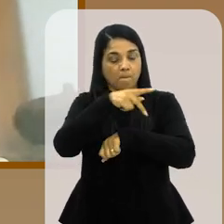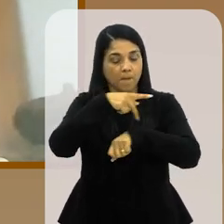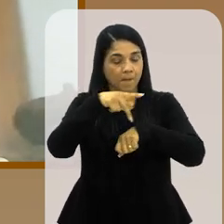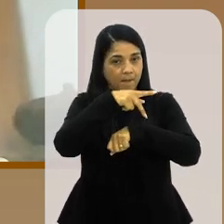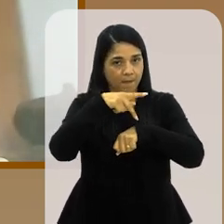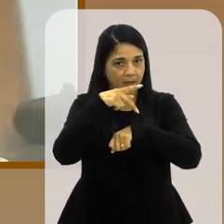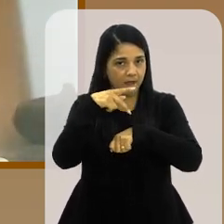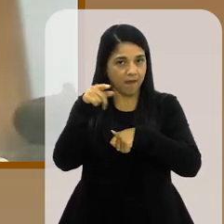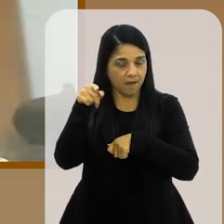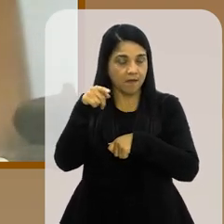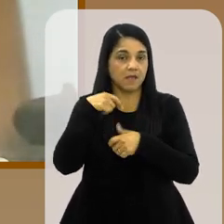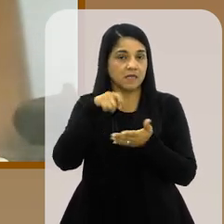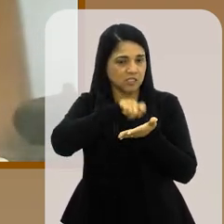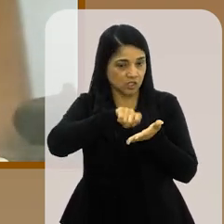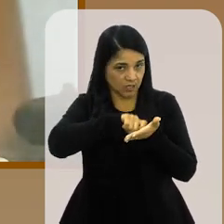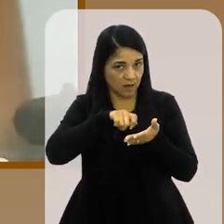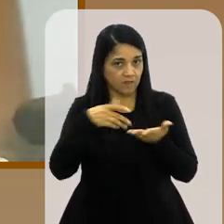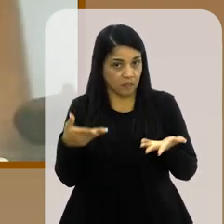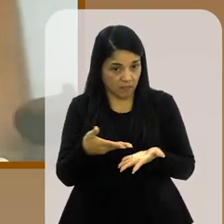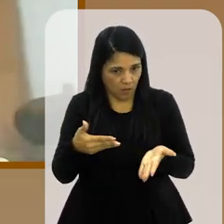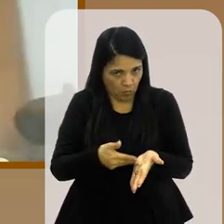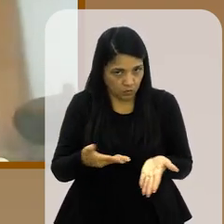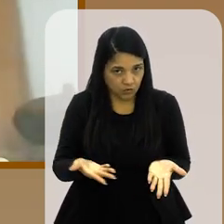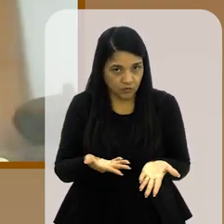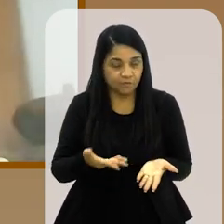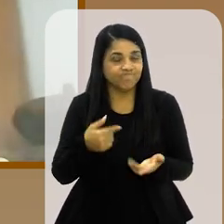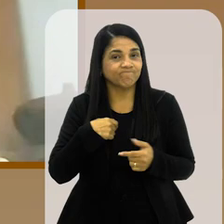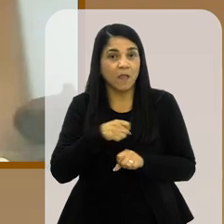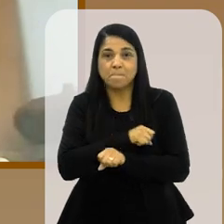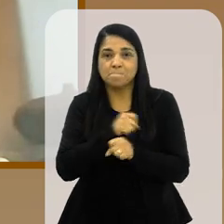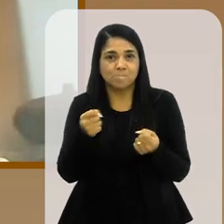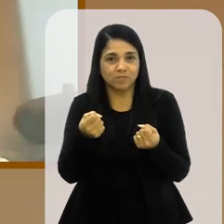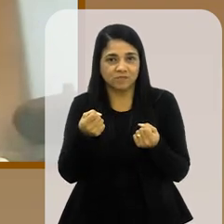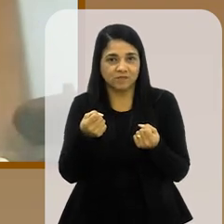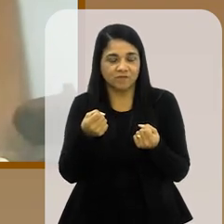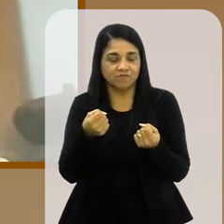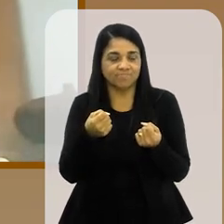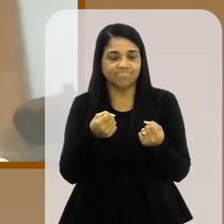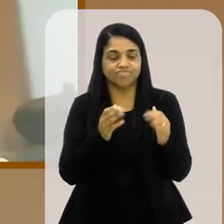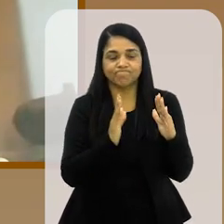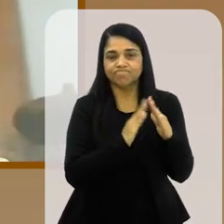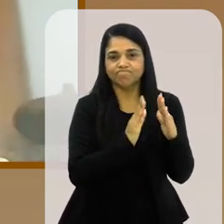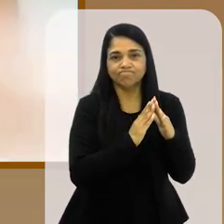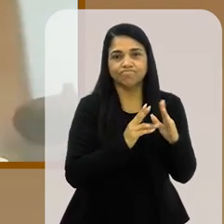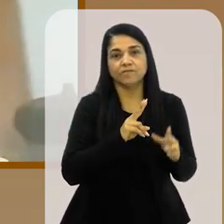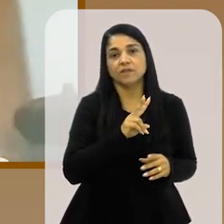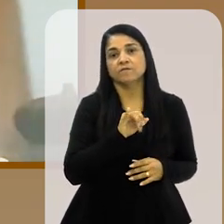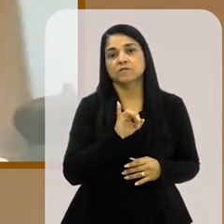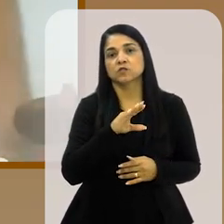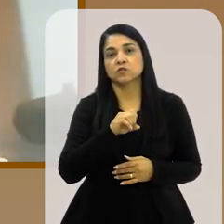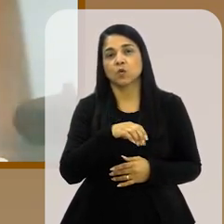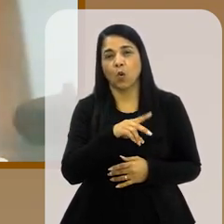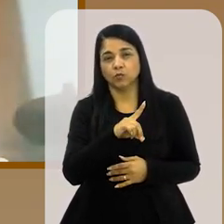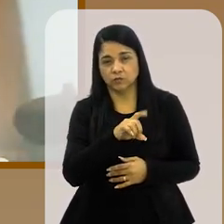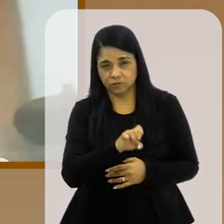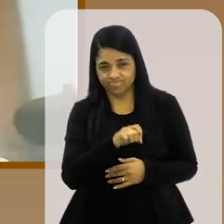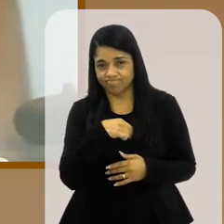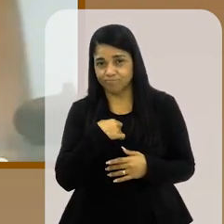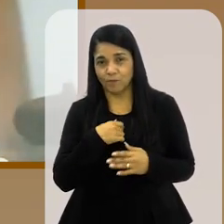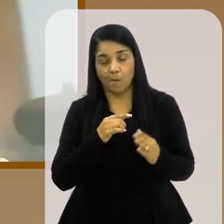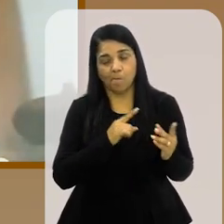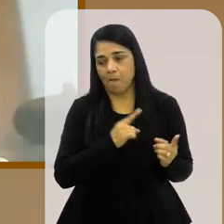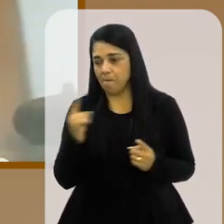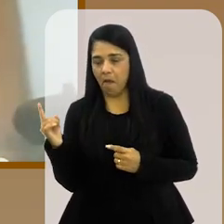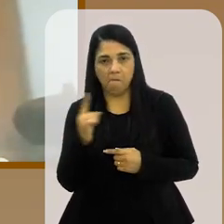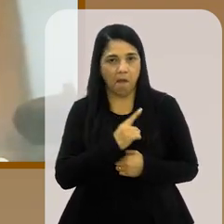hoje ele escreve, era impossível ficar em Visconde de Mauá, indo e vindo, morando, nem se